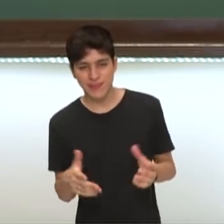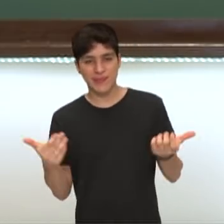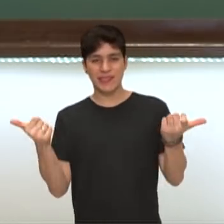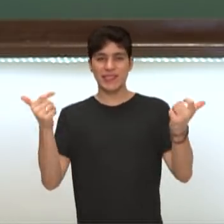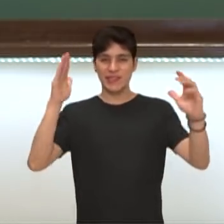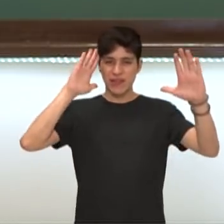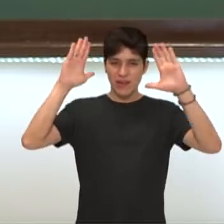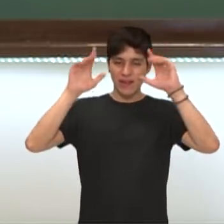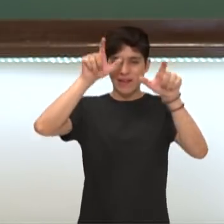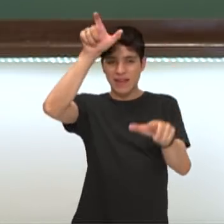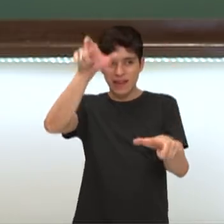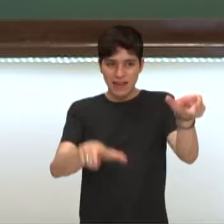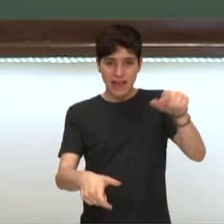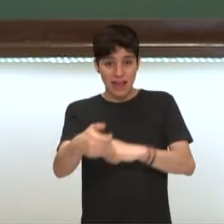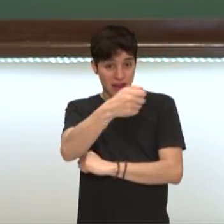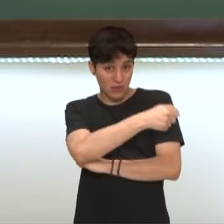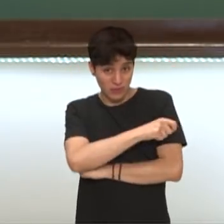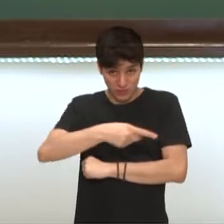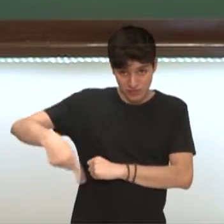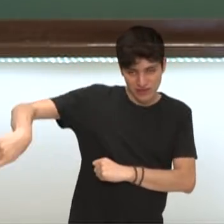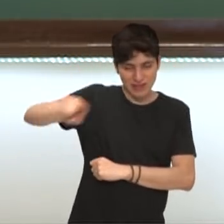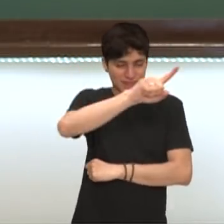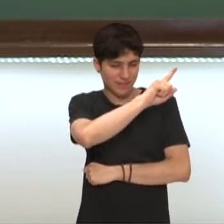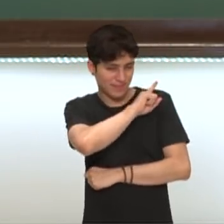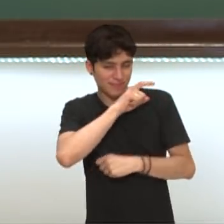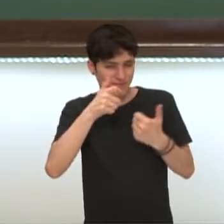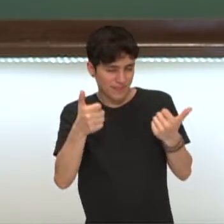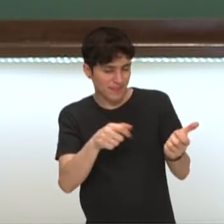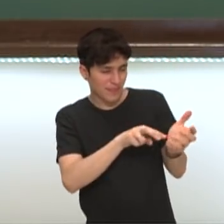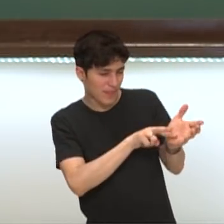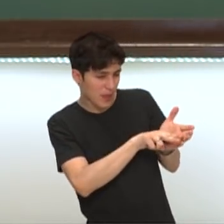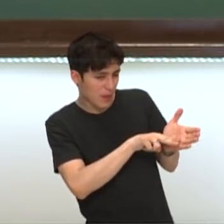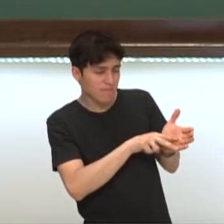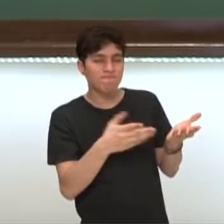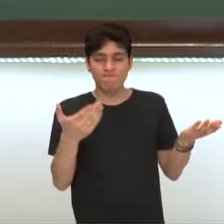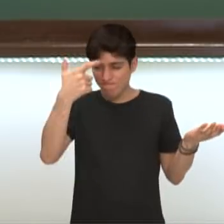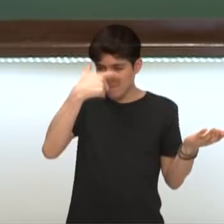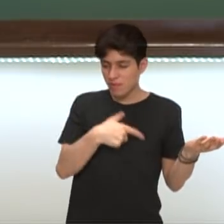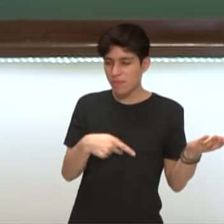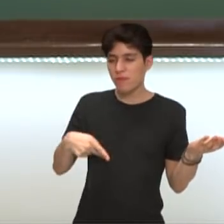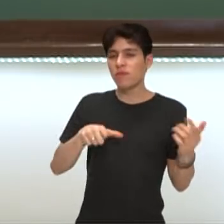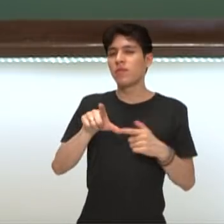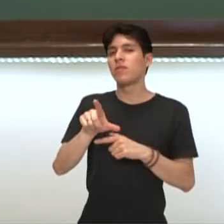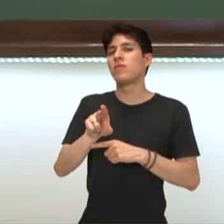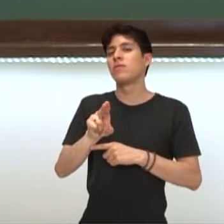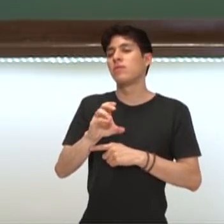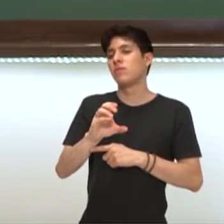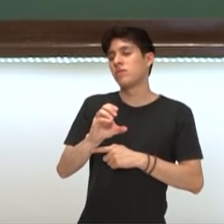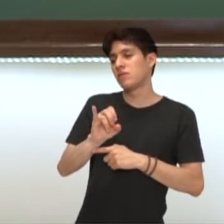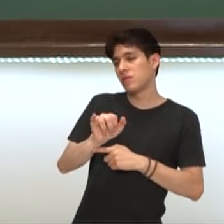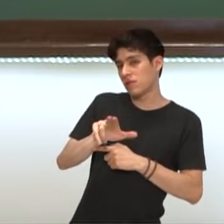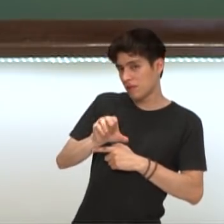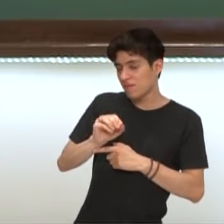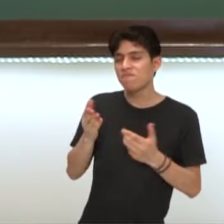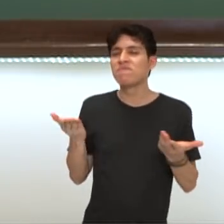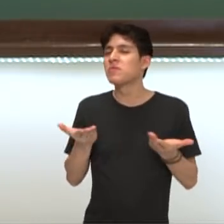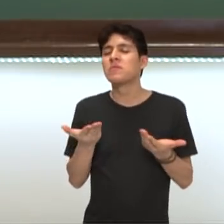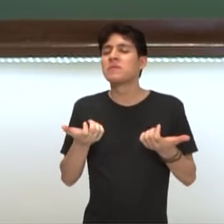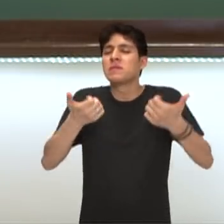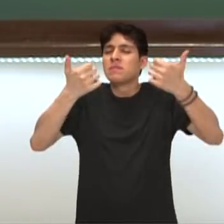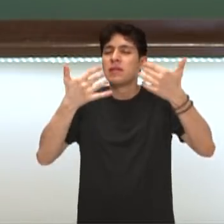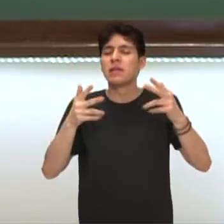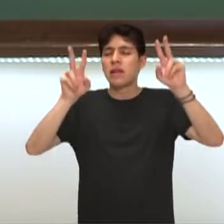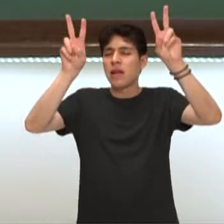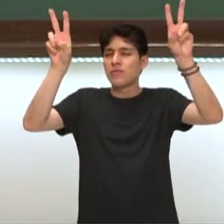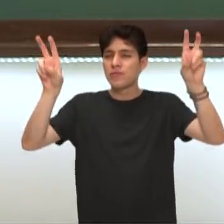Olá, estudantes da primeira série, ensino médio, biologia. Sou o professor Luciano e venho trazer para vocês um assunto hoje sobre ligações químicas. É